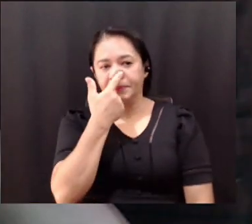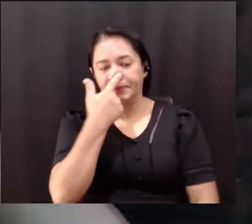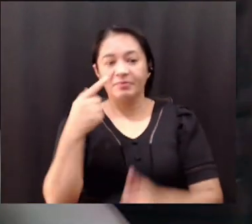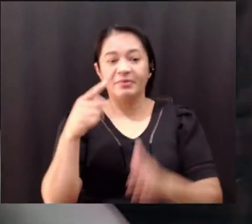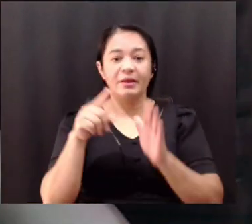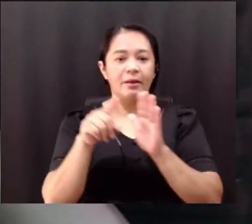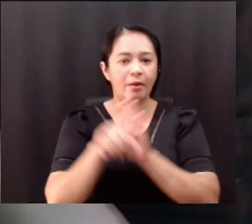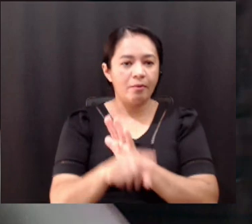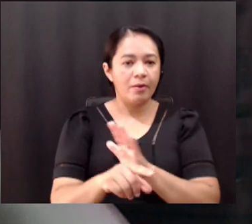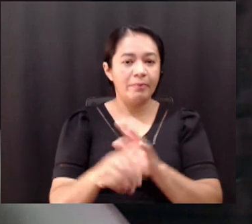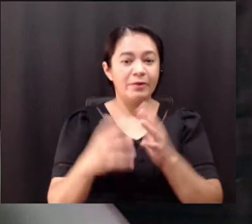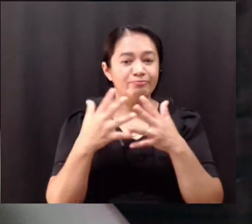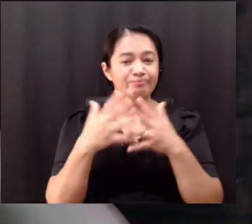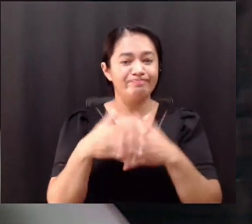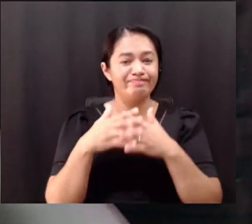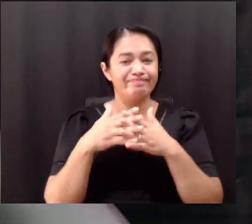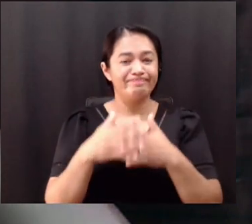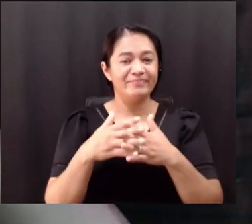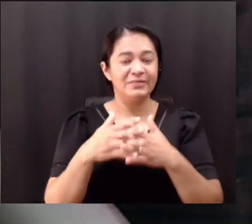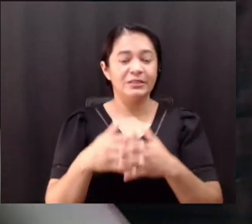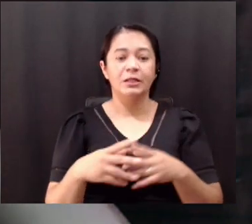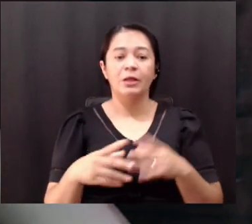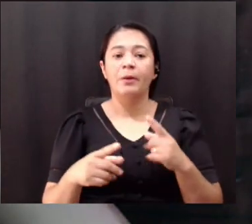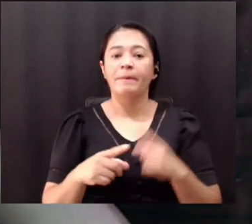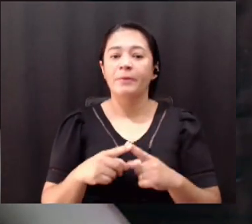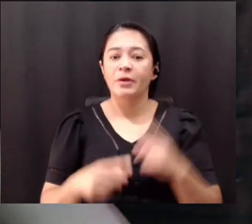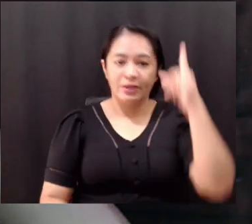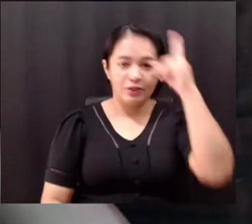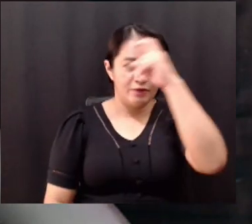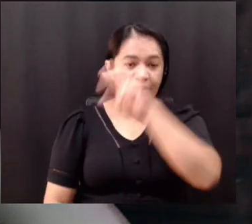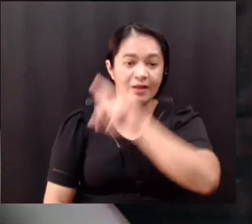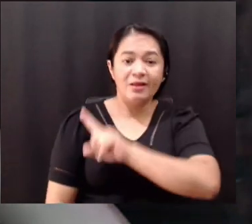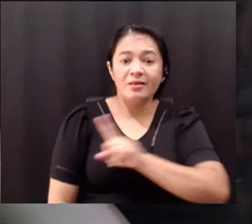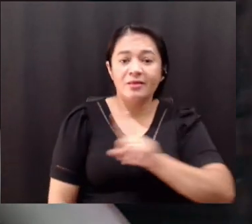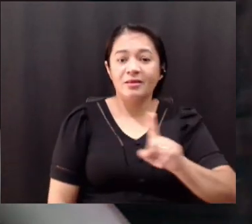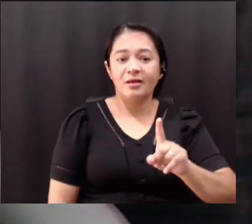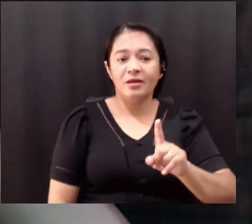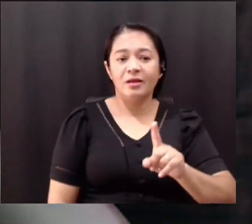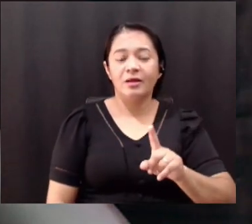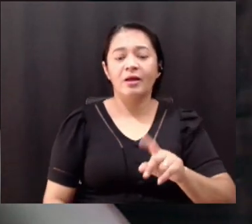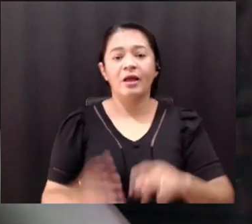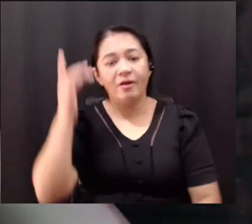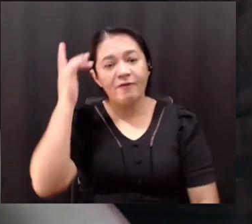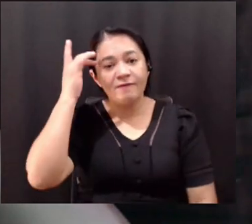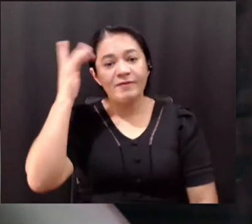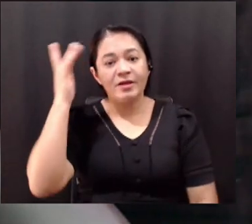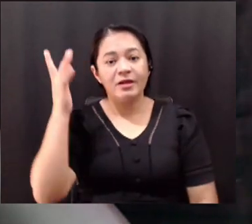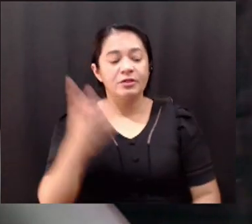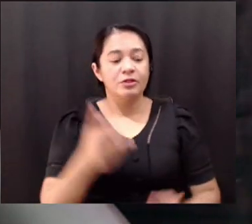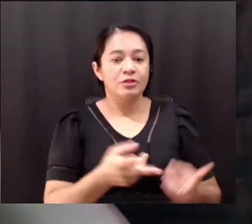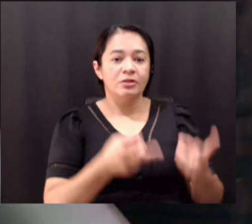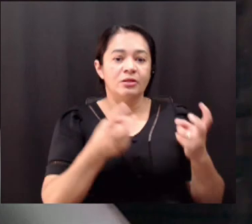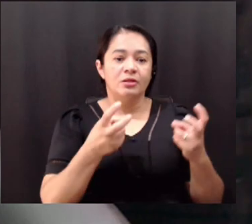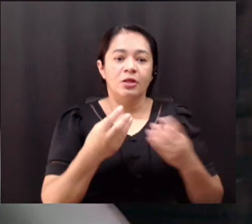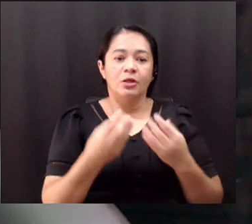complexa. Por quê? Porque é difícil? Não, é até fácil de diagnosticar, né? Como a doutora